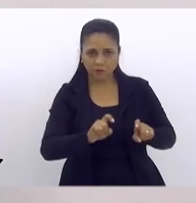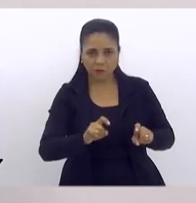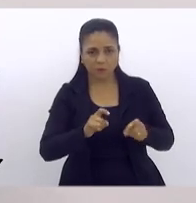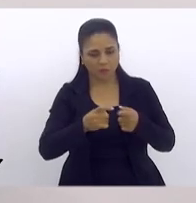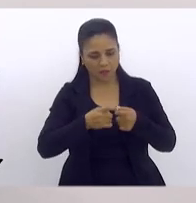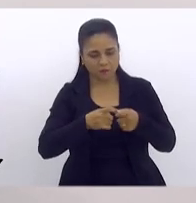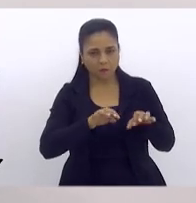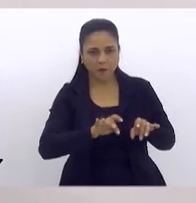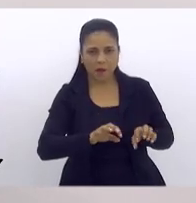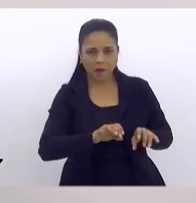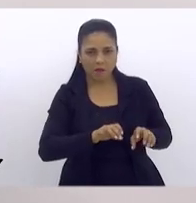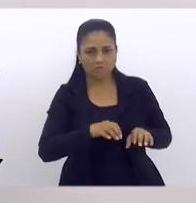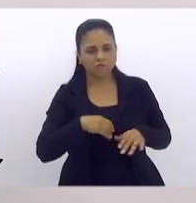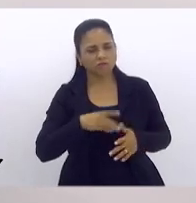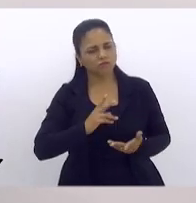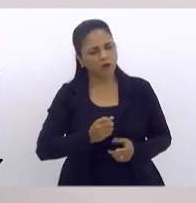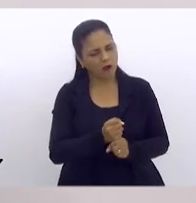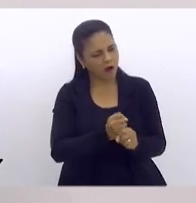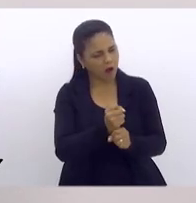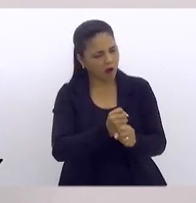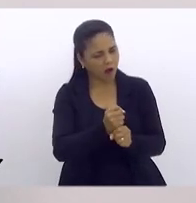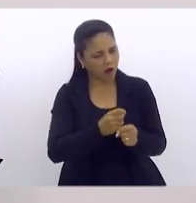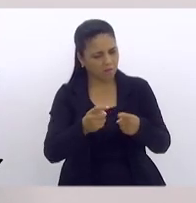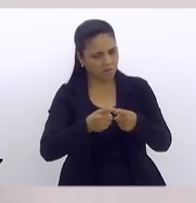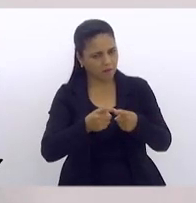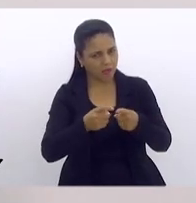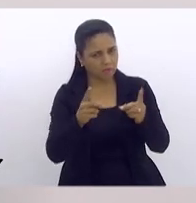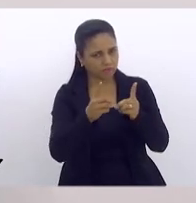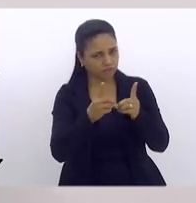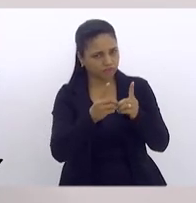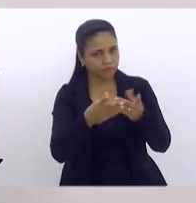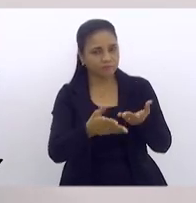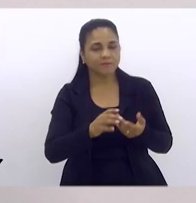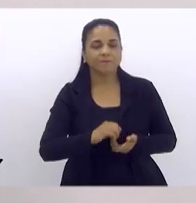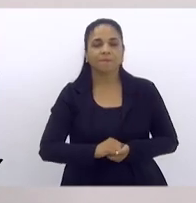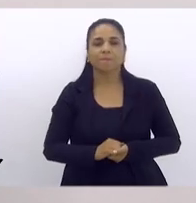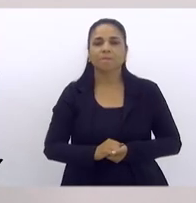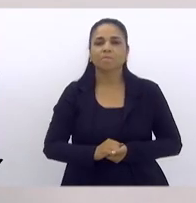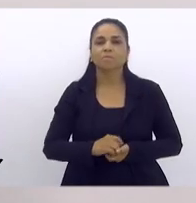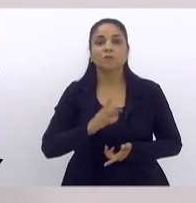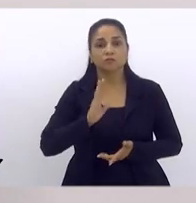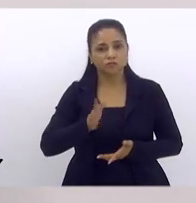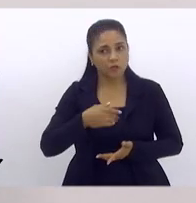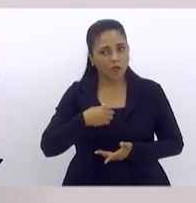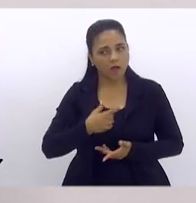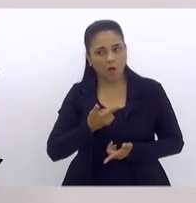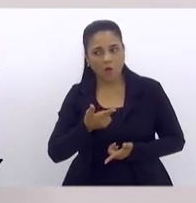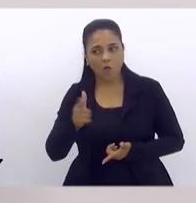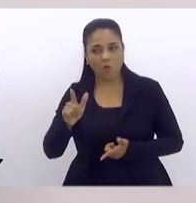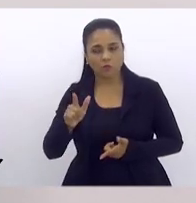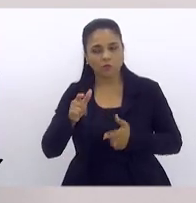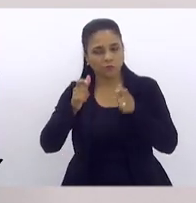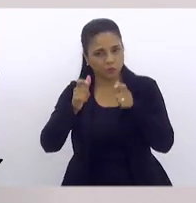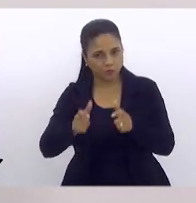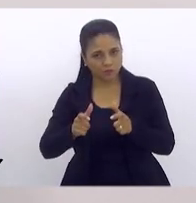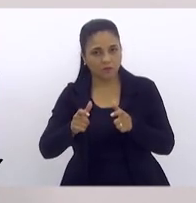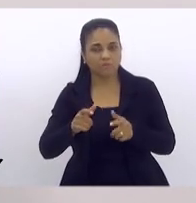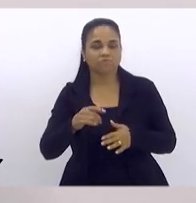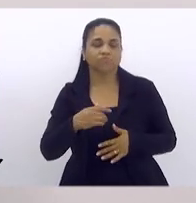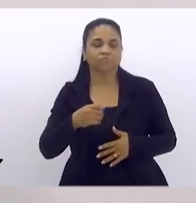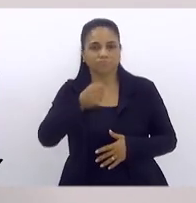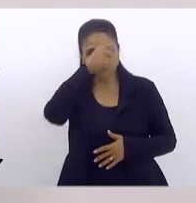sou ali cliente há anos homens mulheres também já vi isso na Rede Pública de